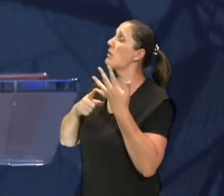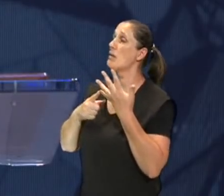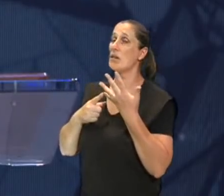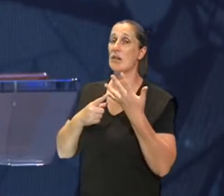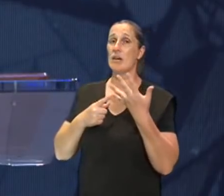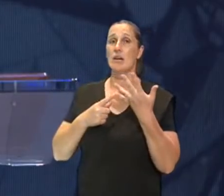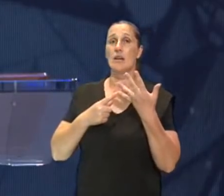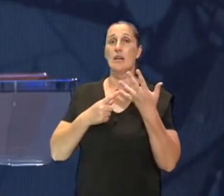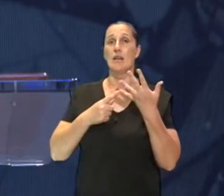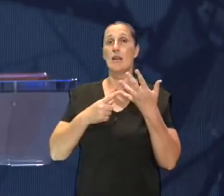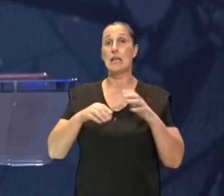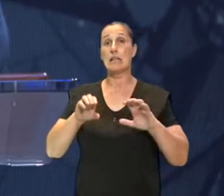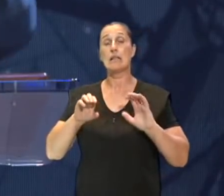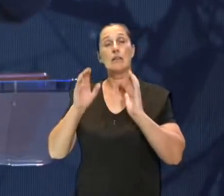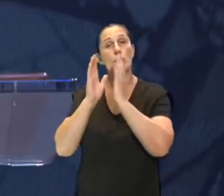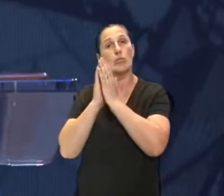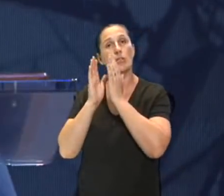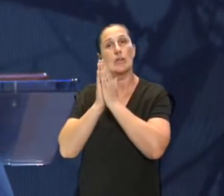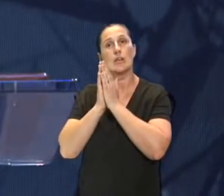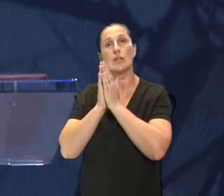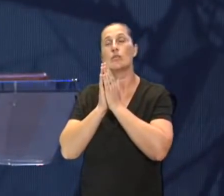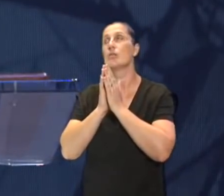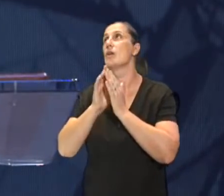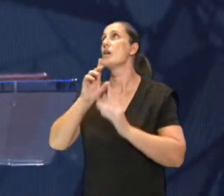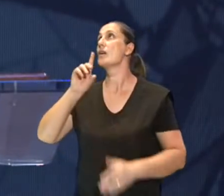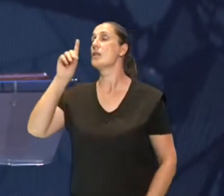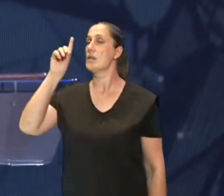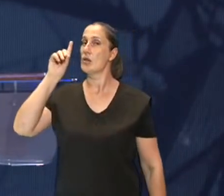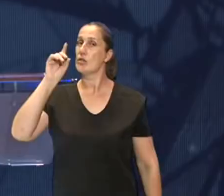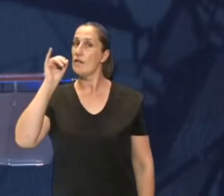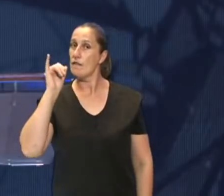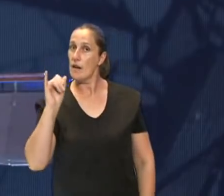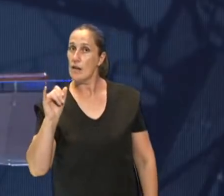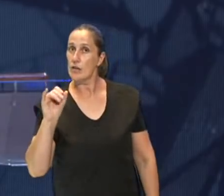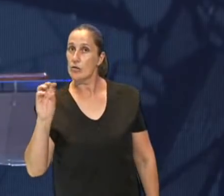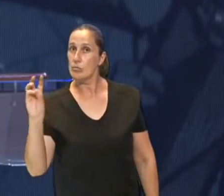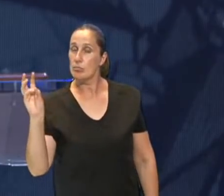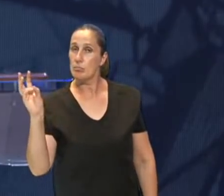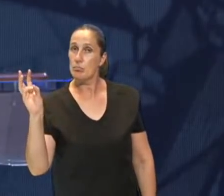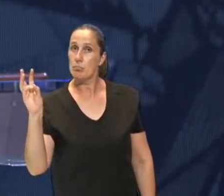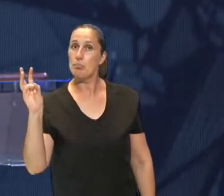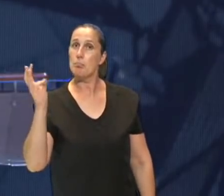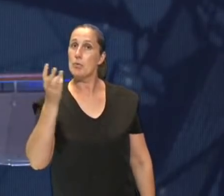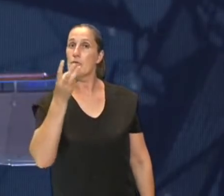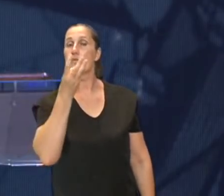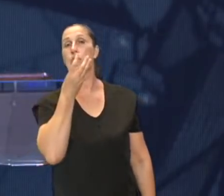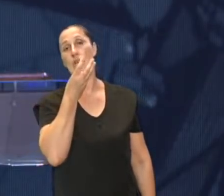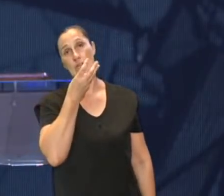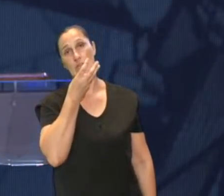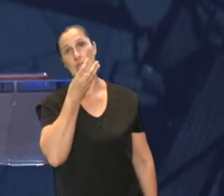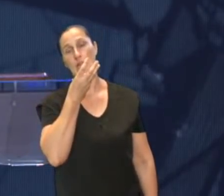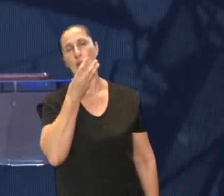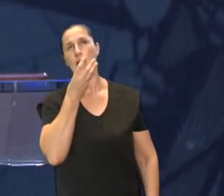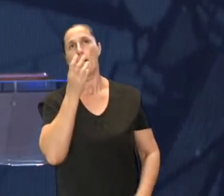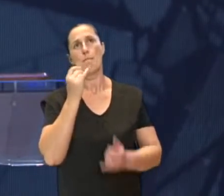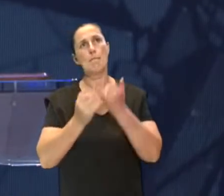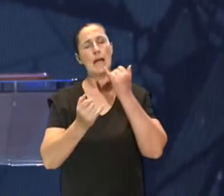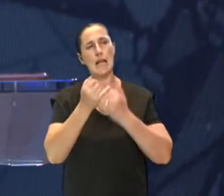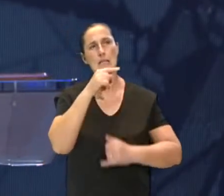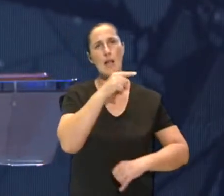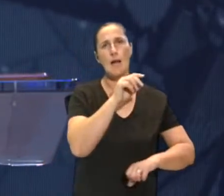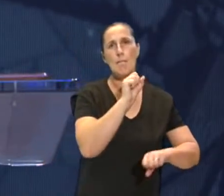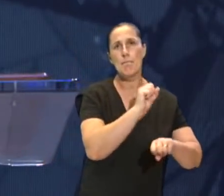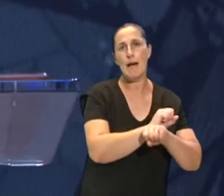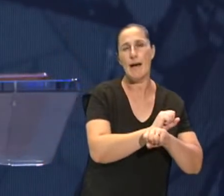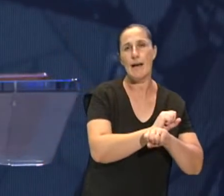que ele está orando, o Senhor está falando com Isaías e trazendo de volta. E parece que ele faz uma pausa naquela oração. E